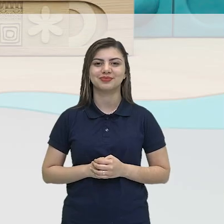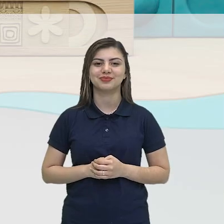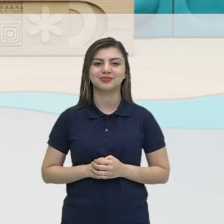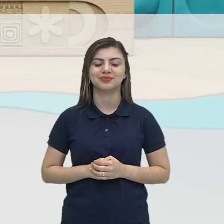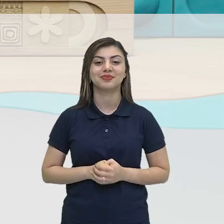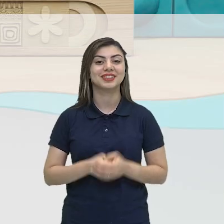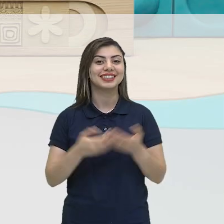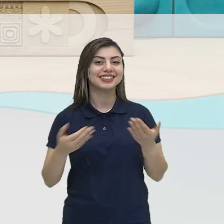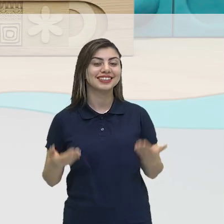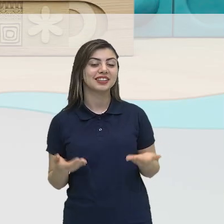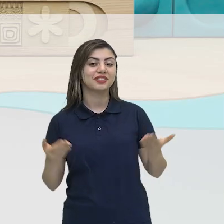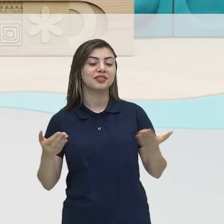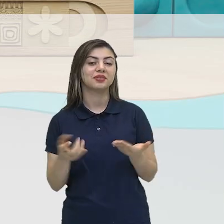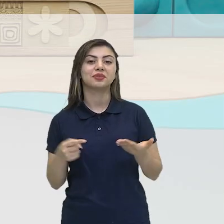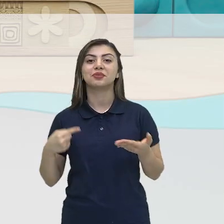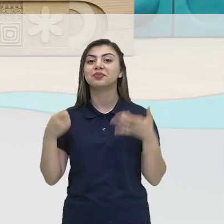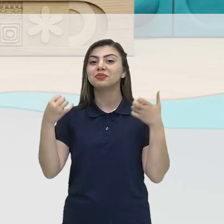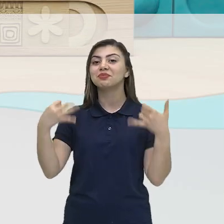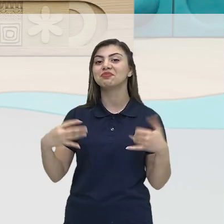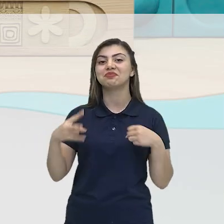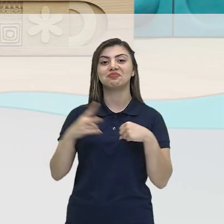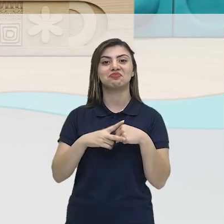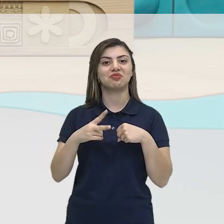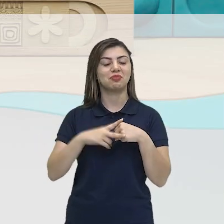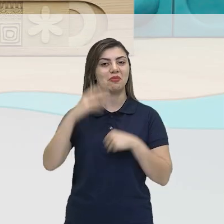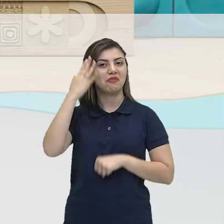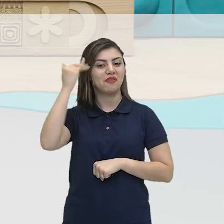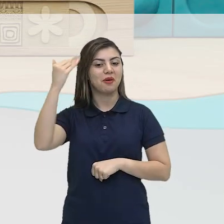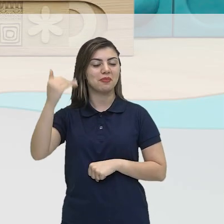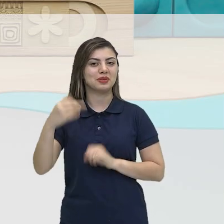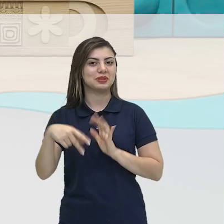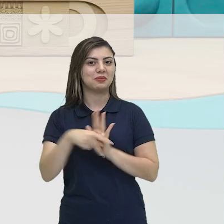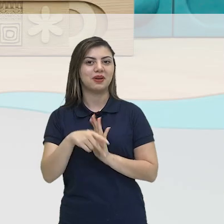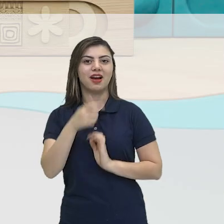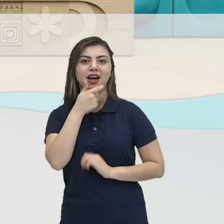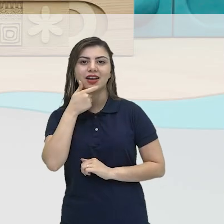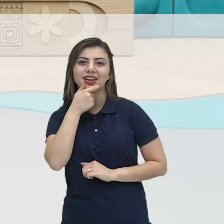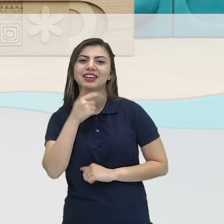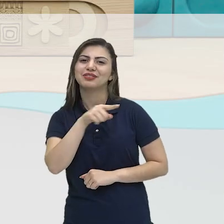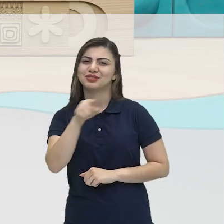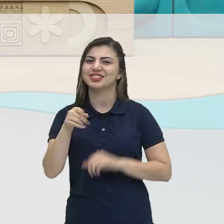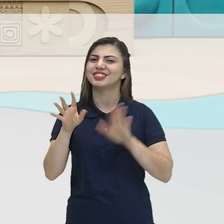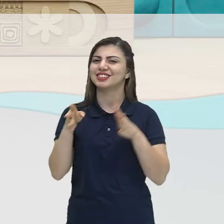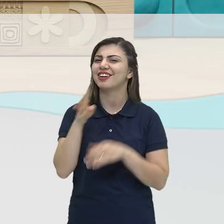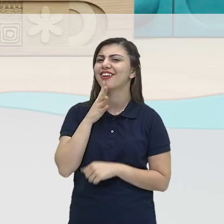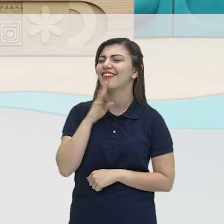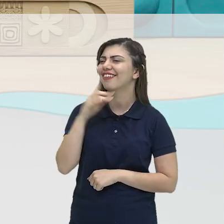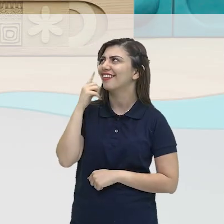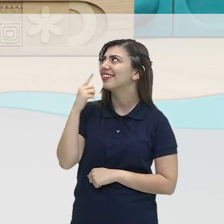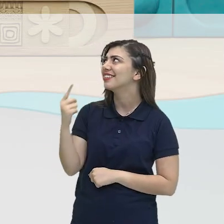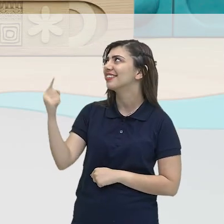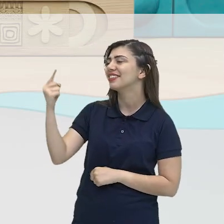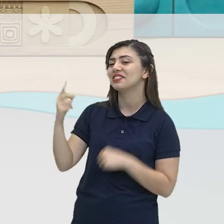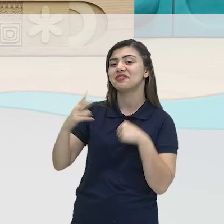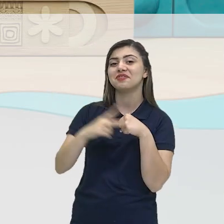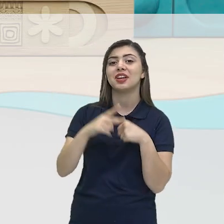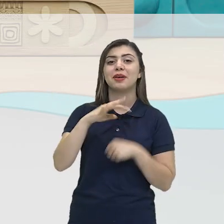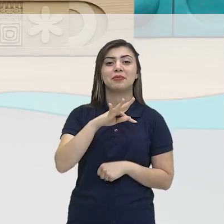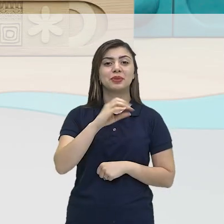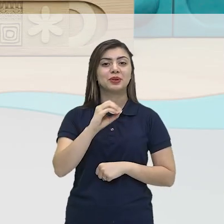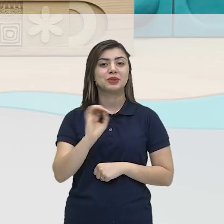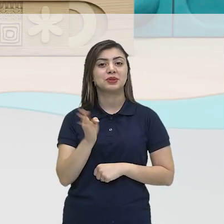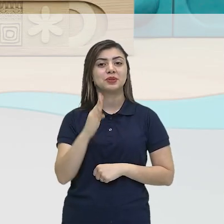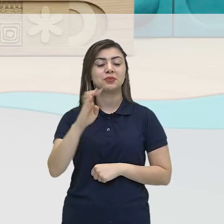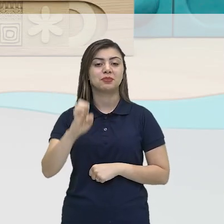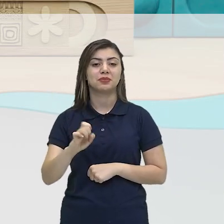Hey! Vamos falar sobre o verbo mais famoso da língua inglesa? Quem nunca ouviu falar do verbo to be, que